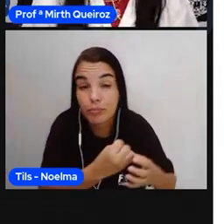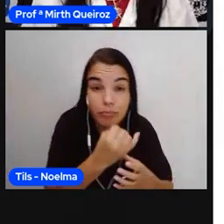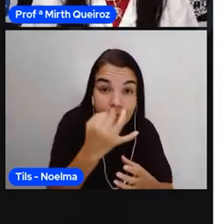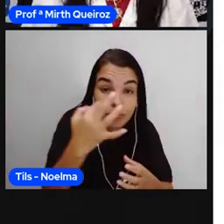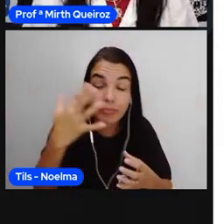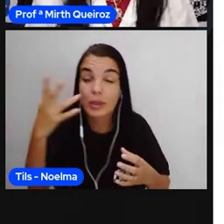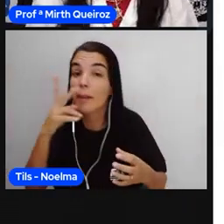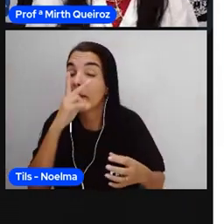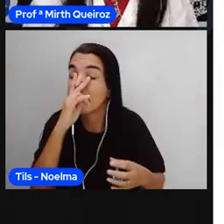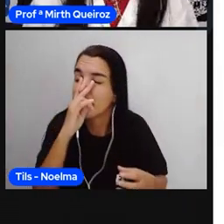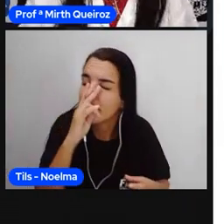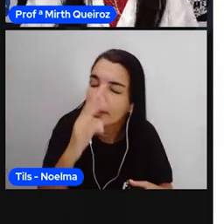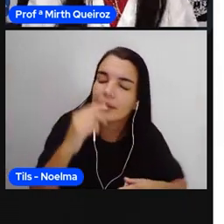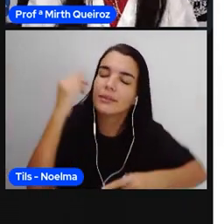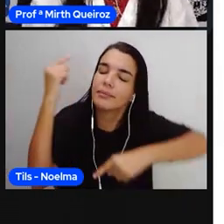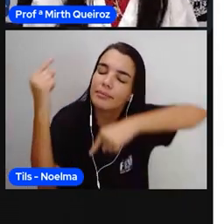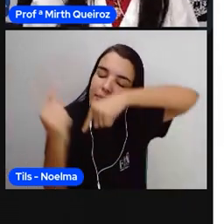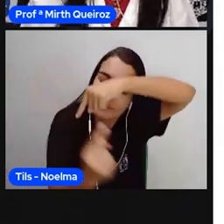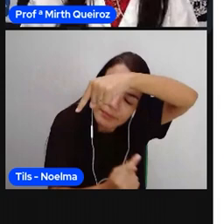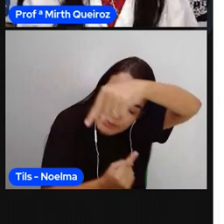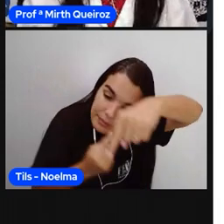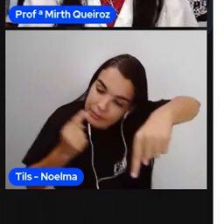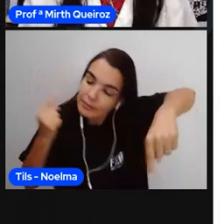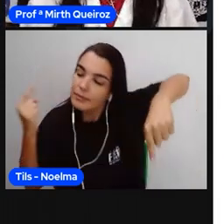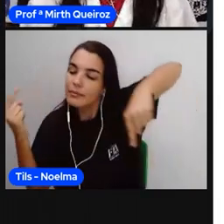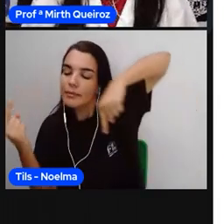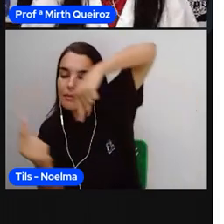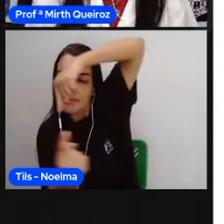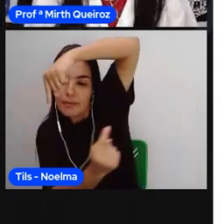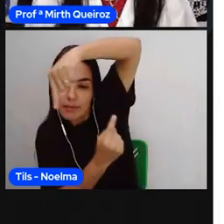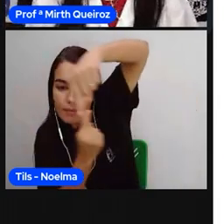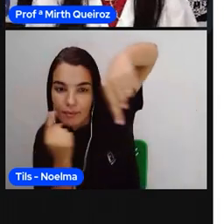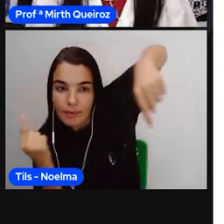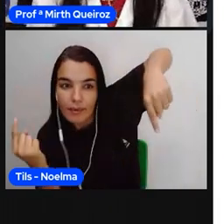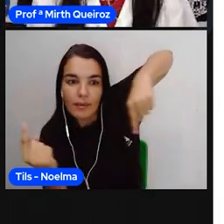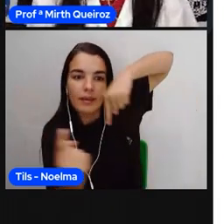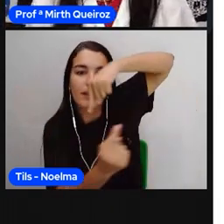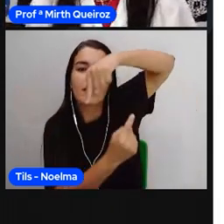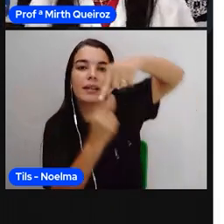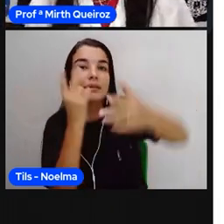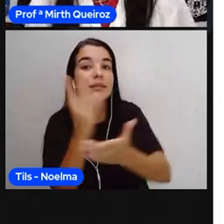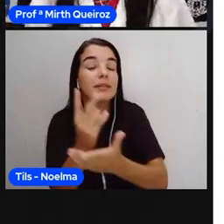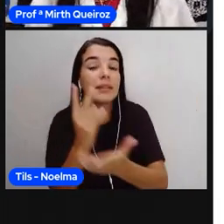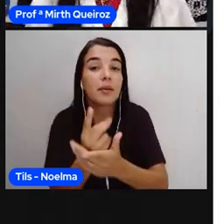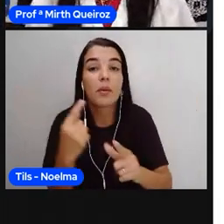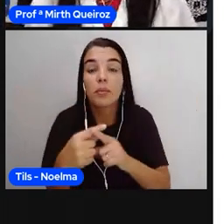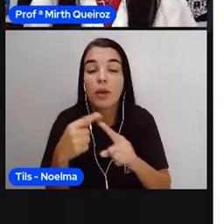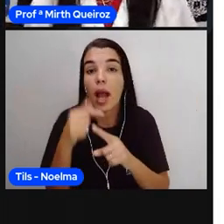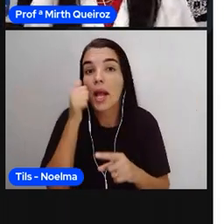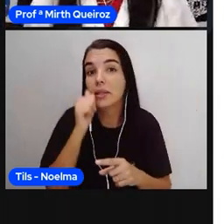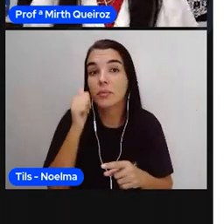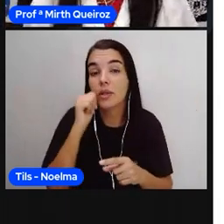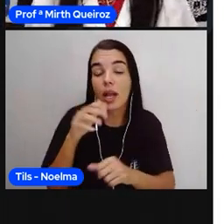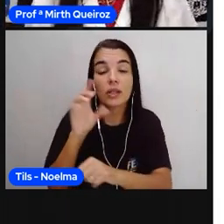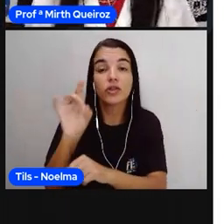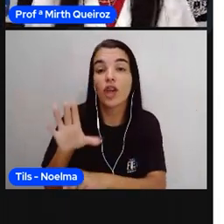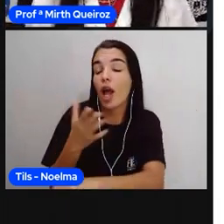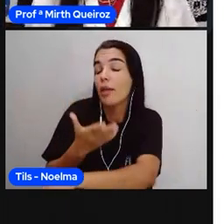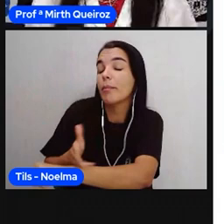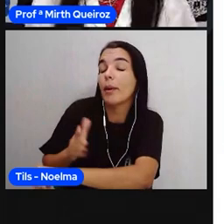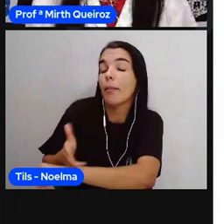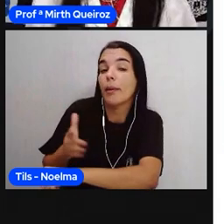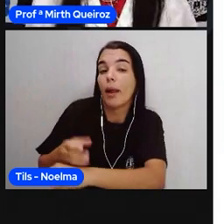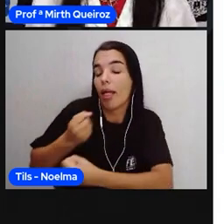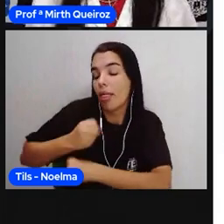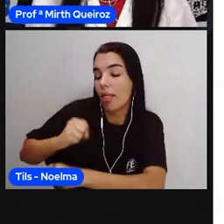personagens, ela se repete, né? A trajetória de vida, ela se repete. Essas mulheres, elas eram preparadas apenas para poder